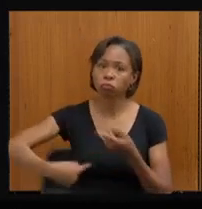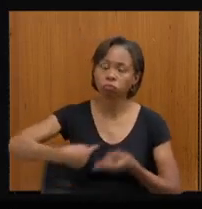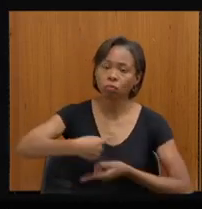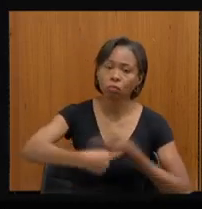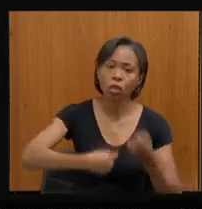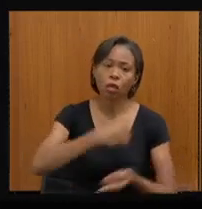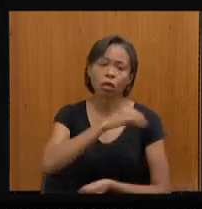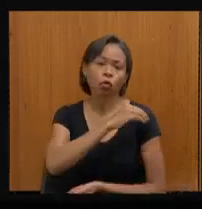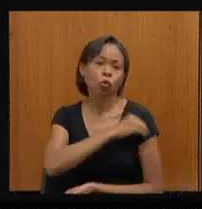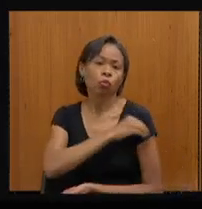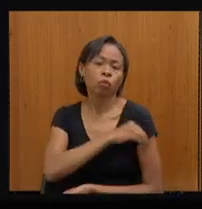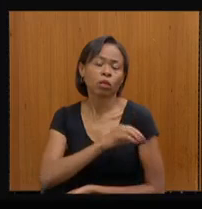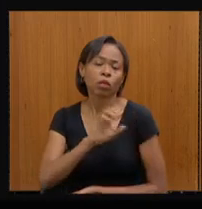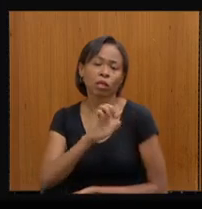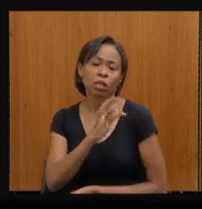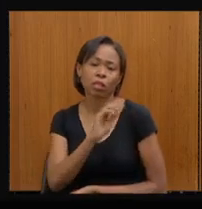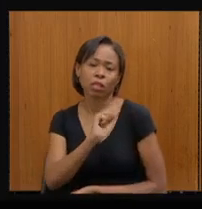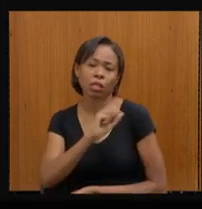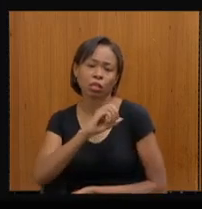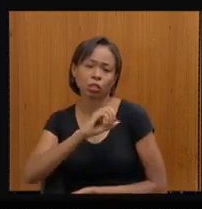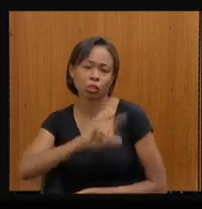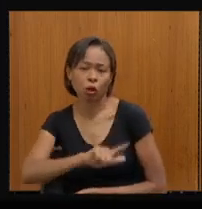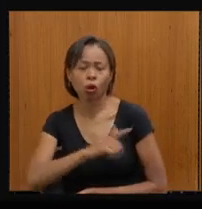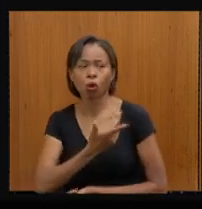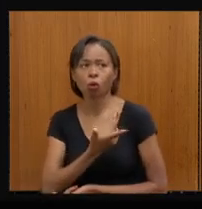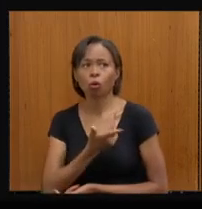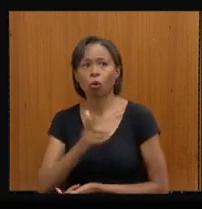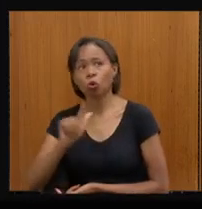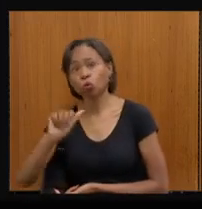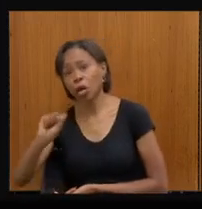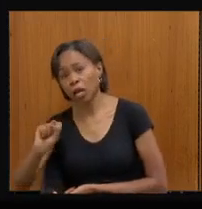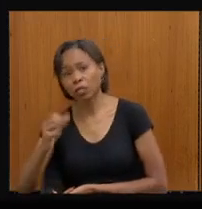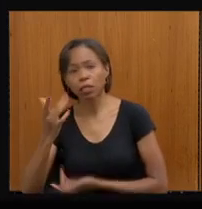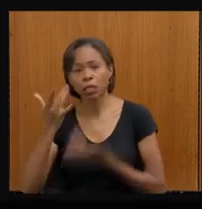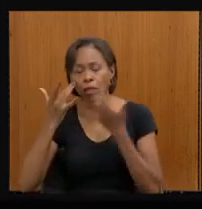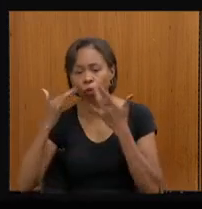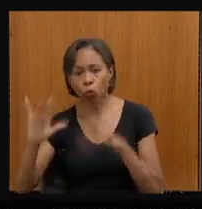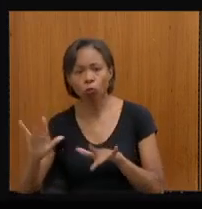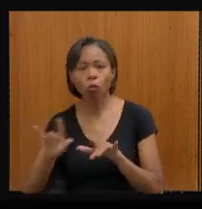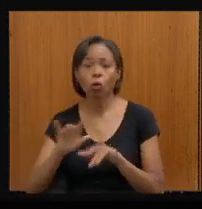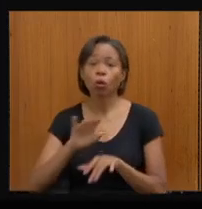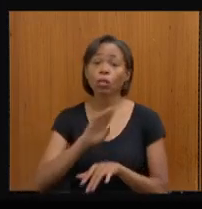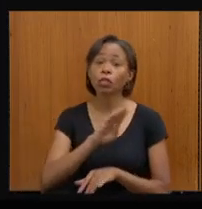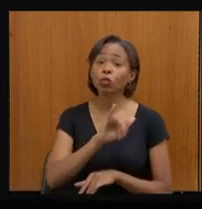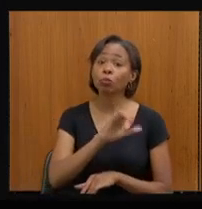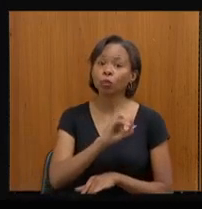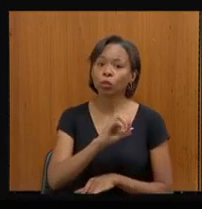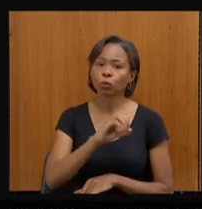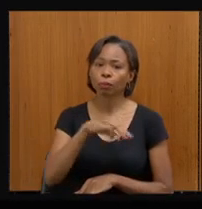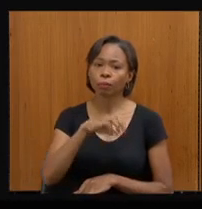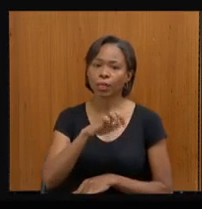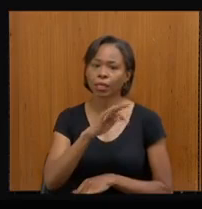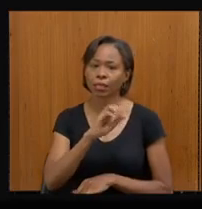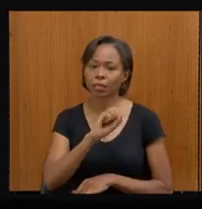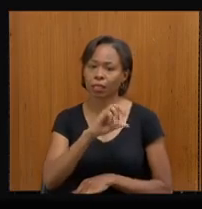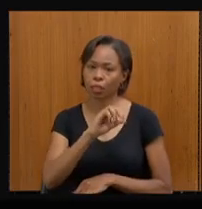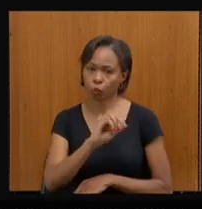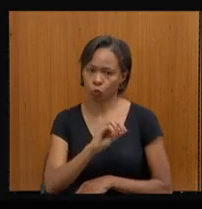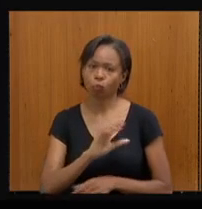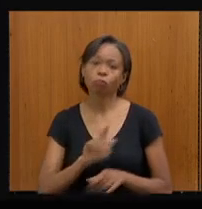e etanol ou do gás natural e também do biometano né